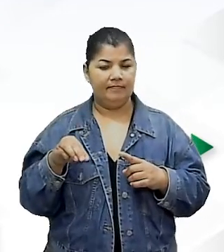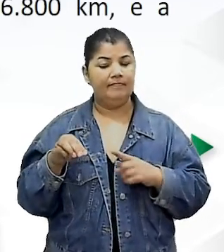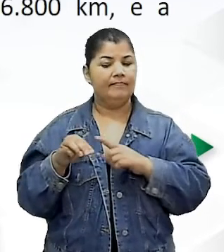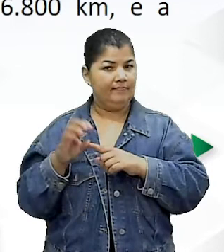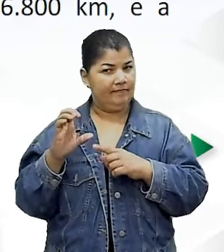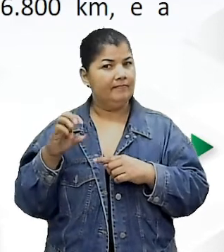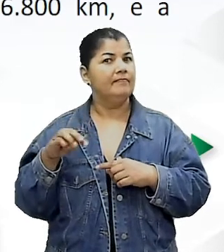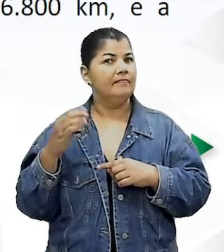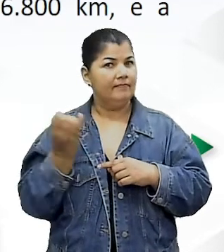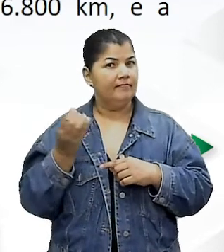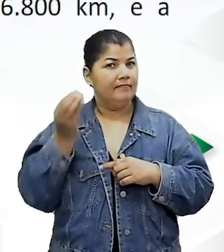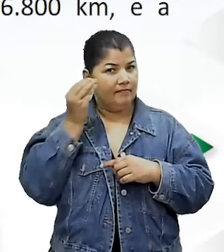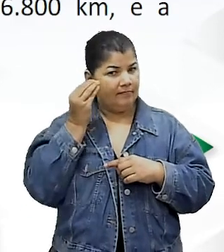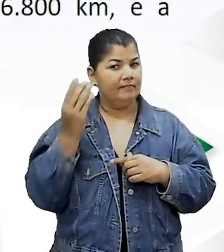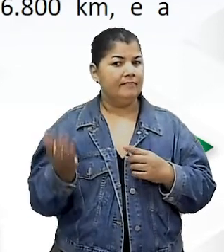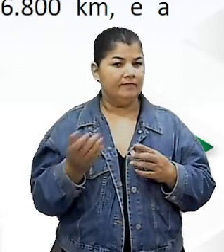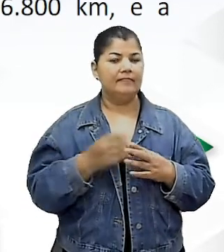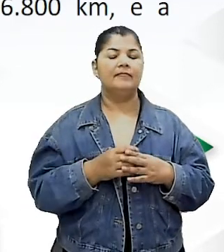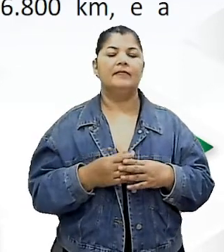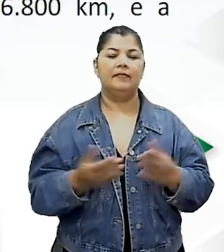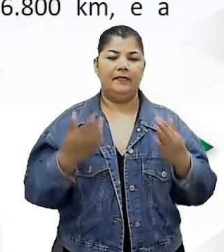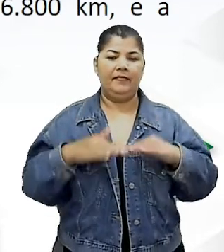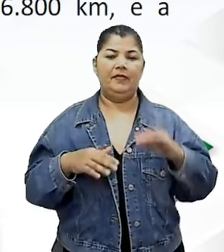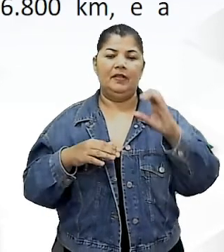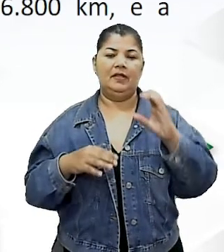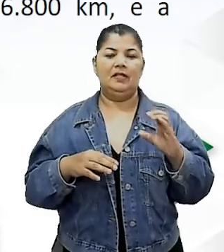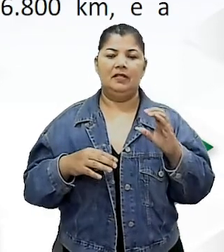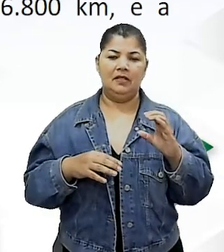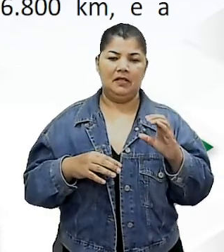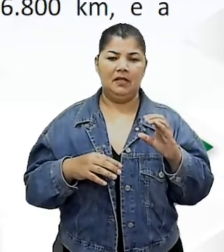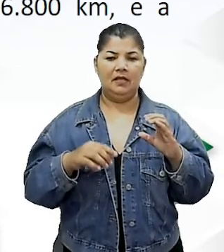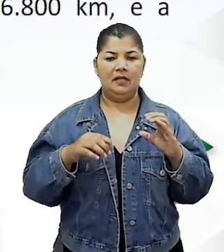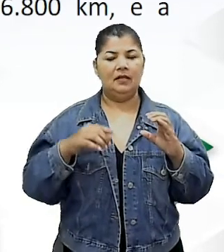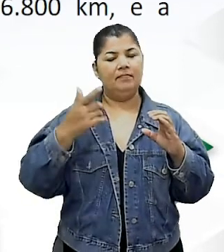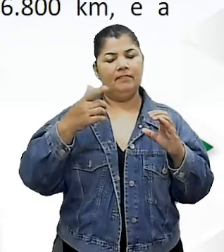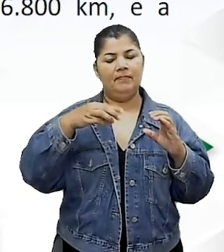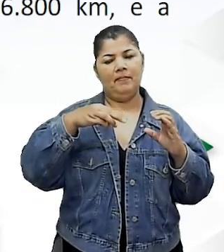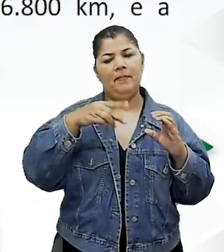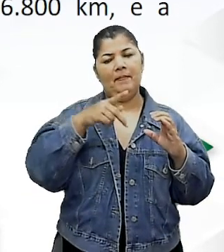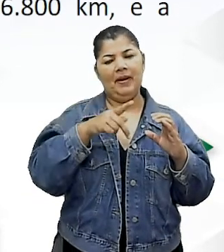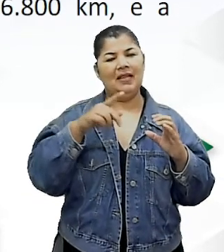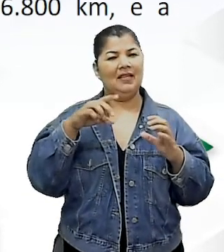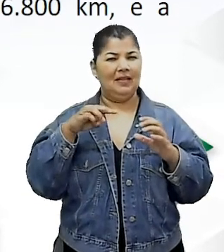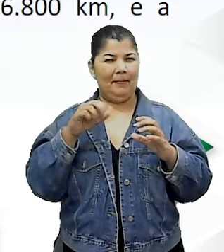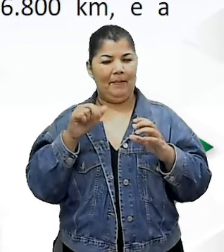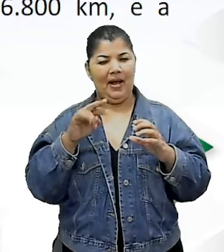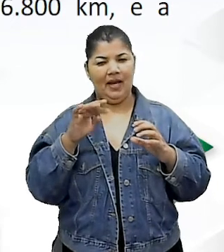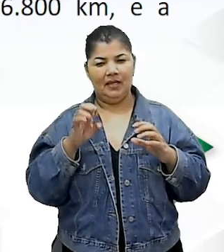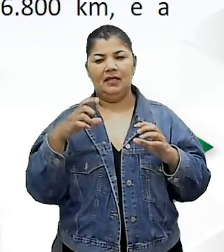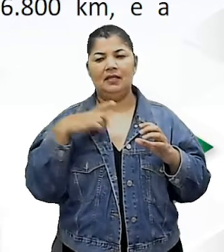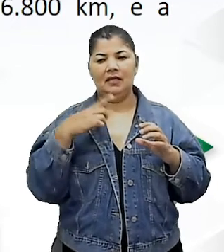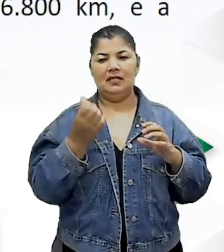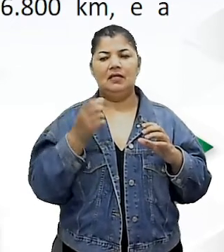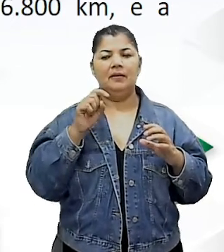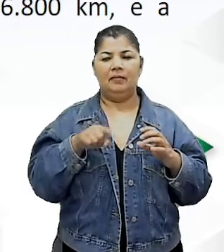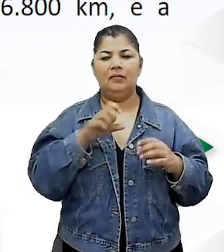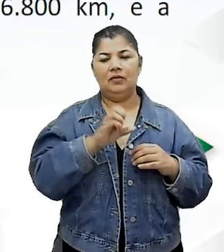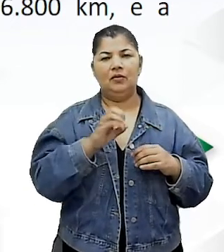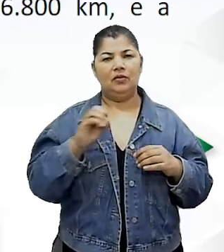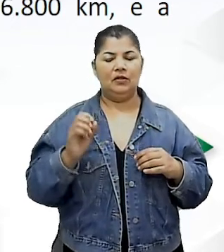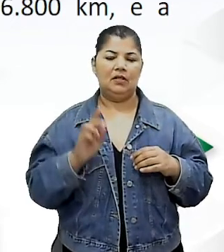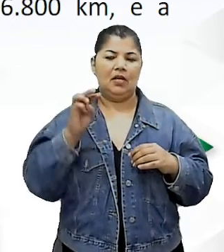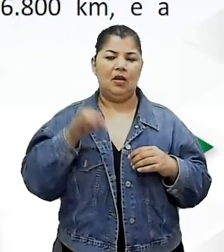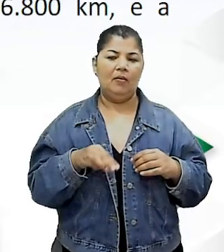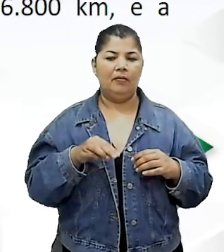grandeza. Letra B resolvida, letra C agora. O diâmetro do planeta Marte, que mede 6.800 quilômetros, e